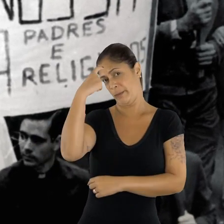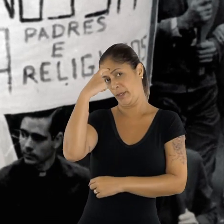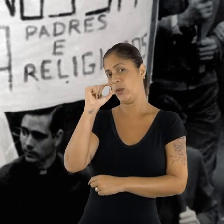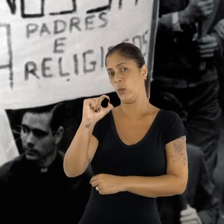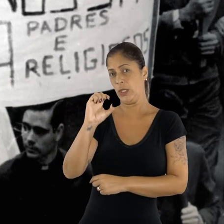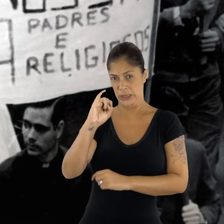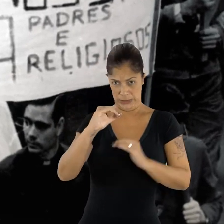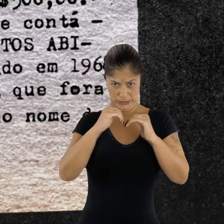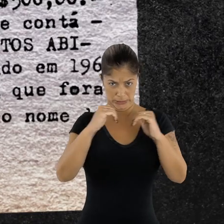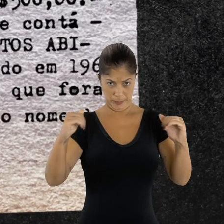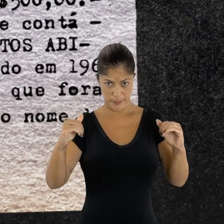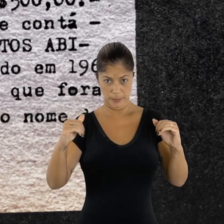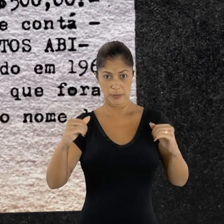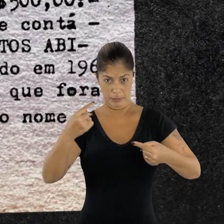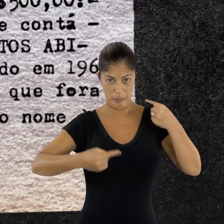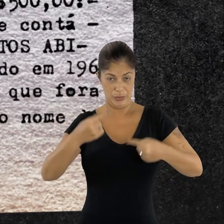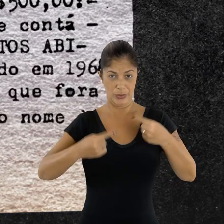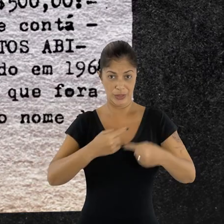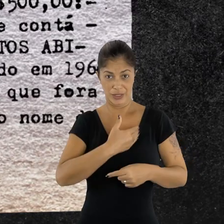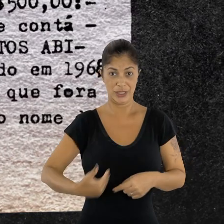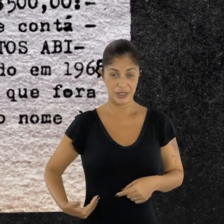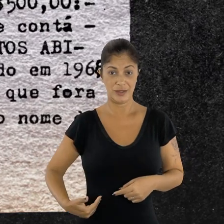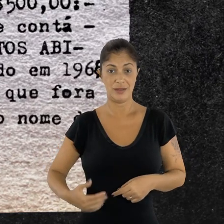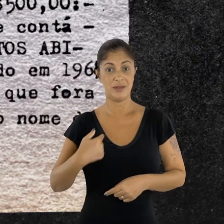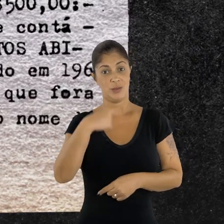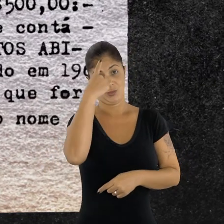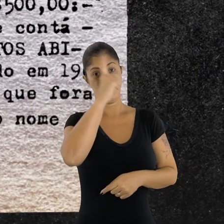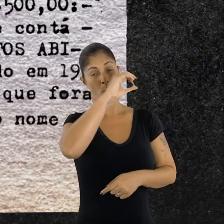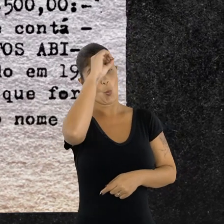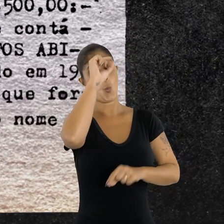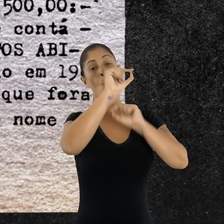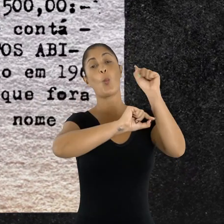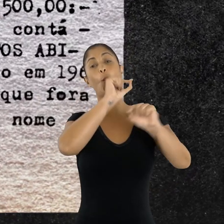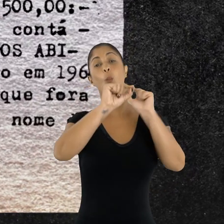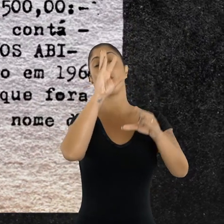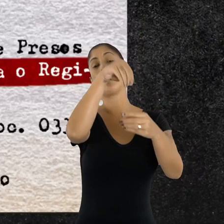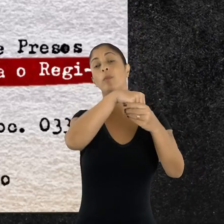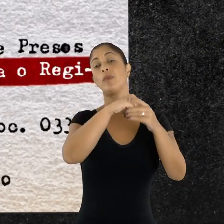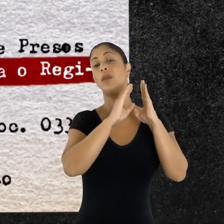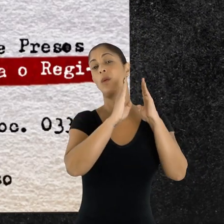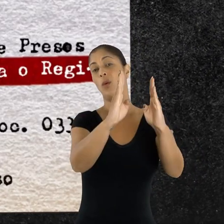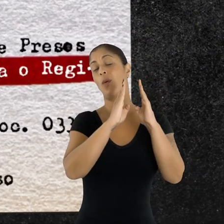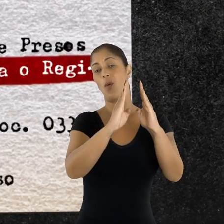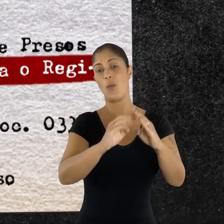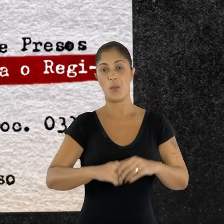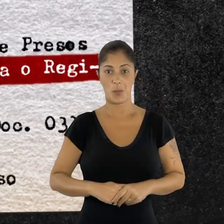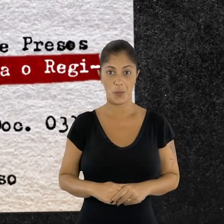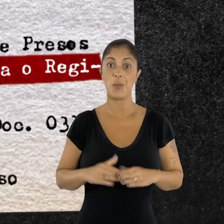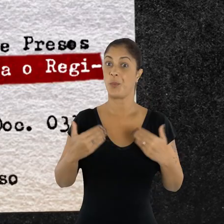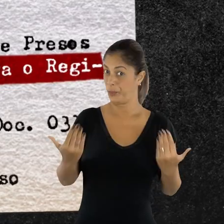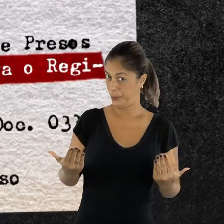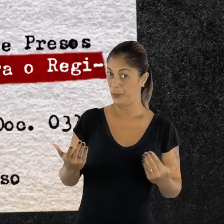ingenuamente pensou que, nos separando dos políticos, nós não ficaríamos sabendo o que se passava nos porões.